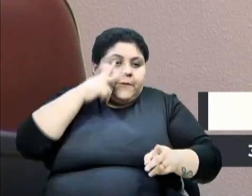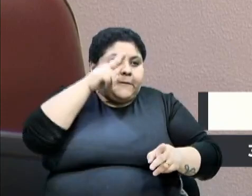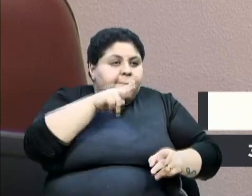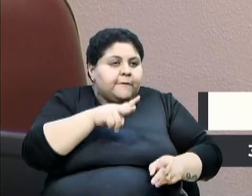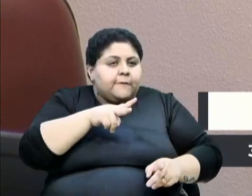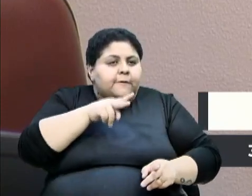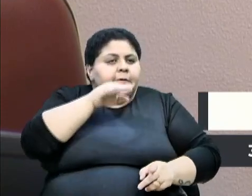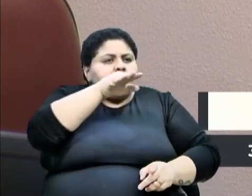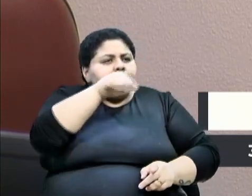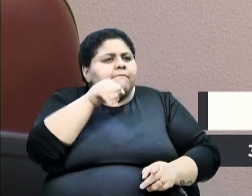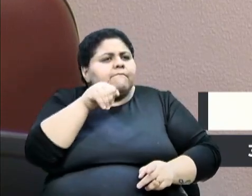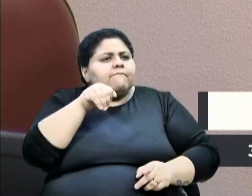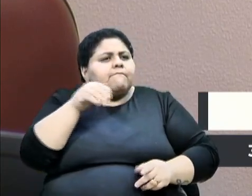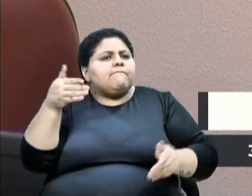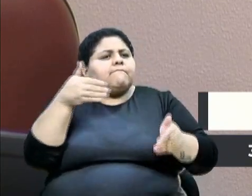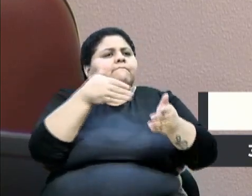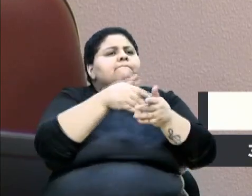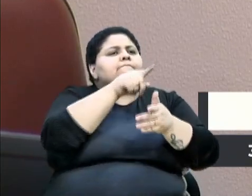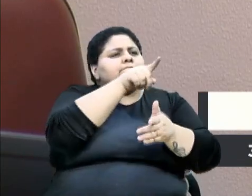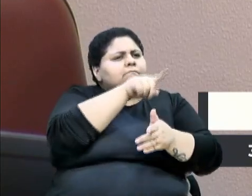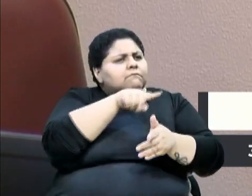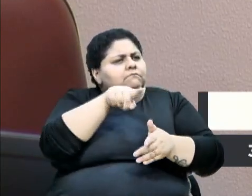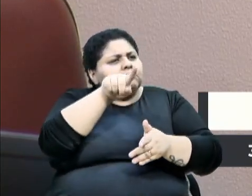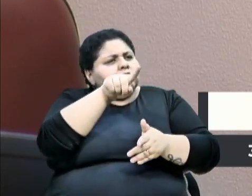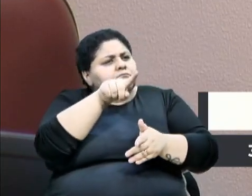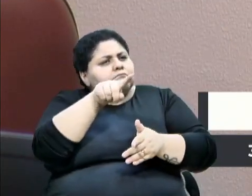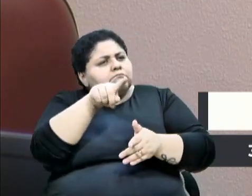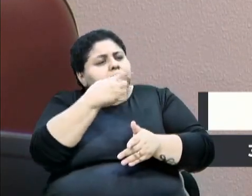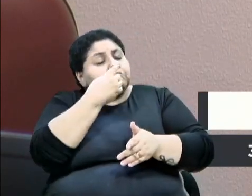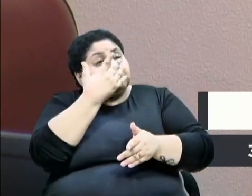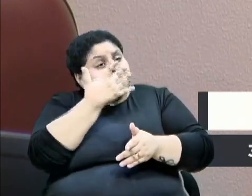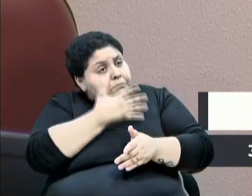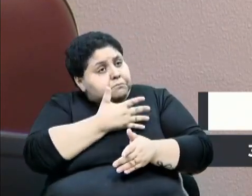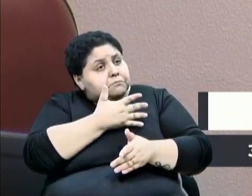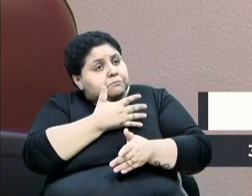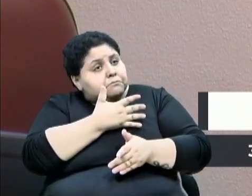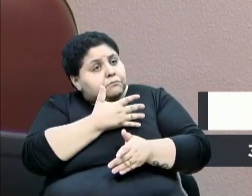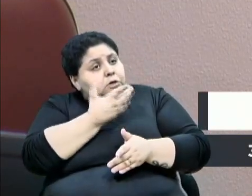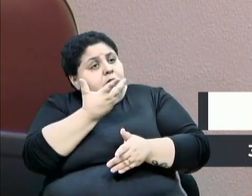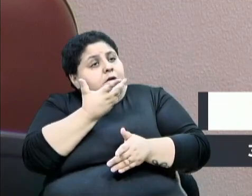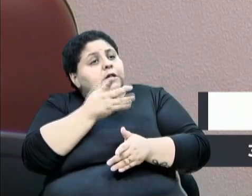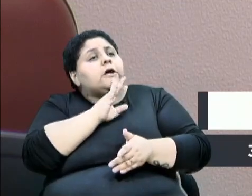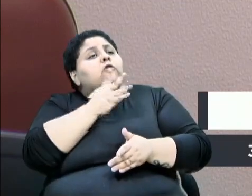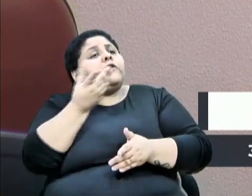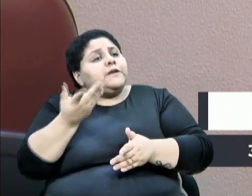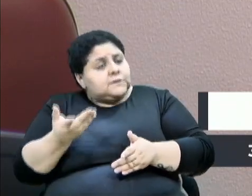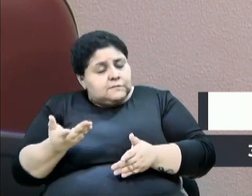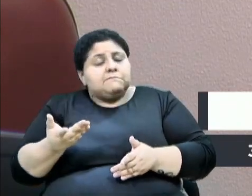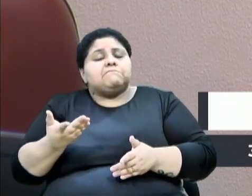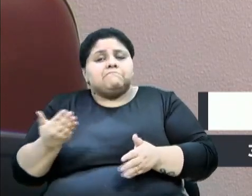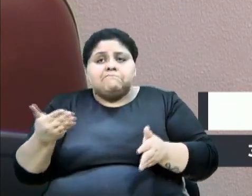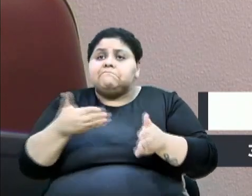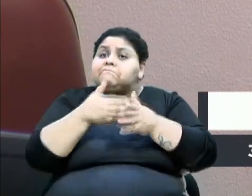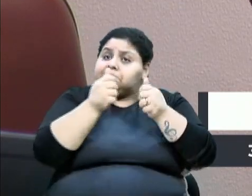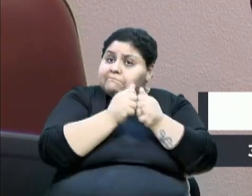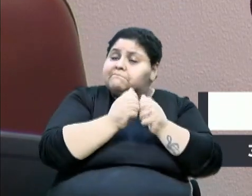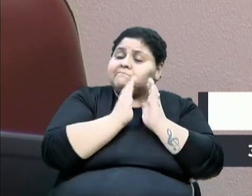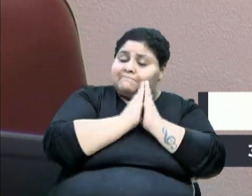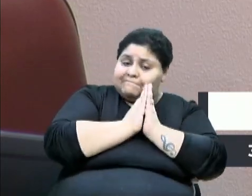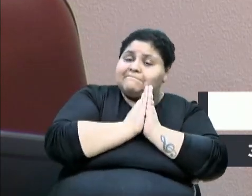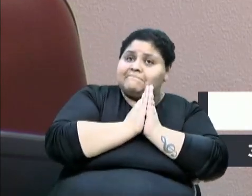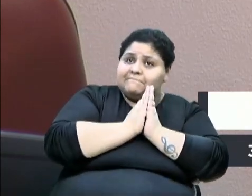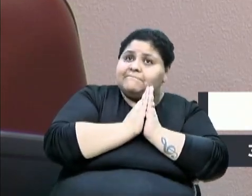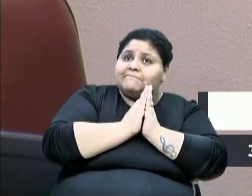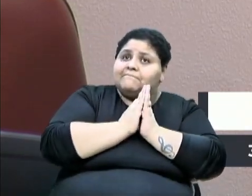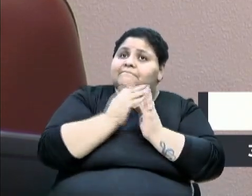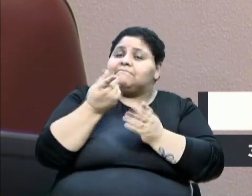onde está passando. E isso a gente não tem. E eu pedia sempre, fazem no mínimo um recursozinho para fazer um filme nessas 3, 4 cidades